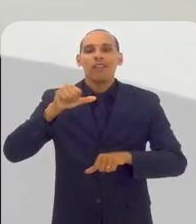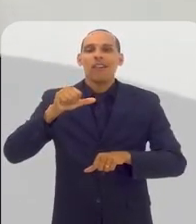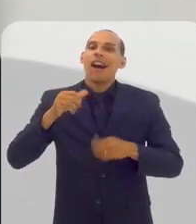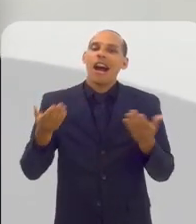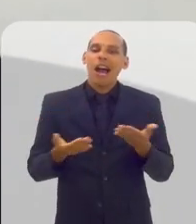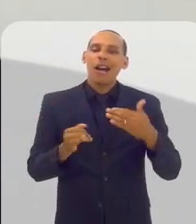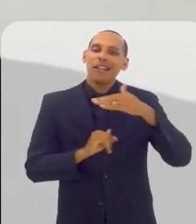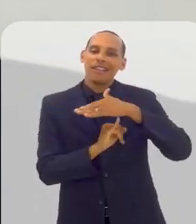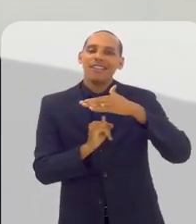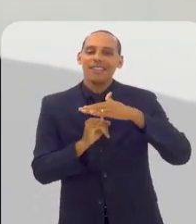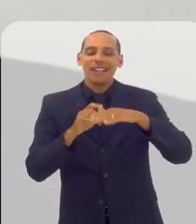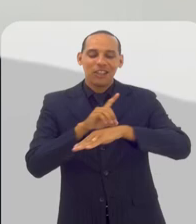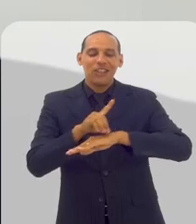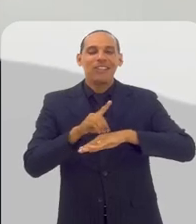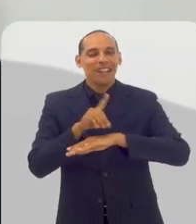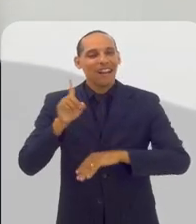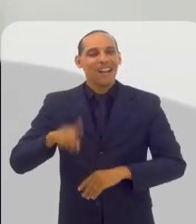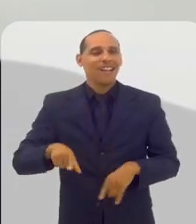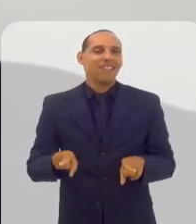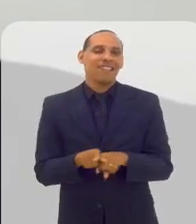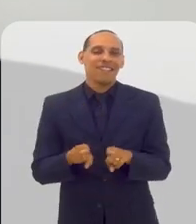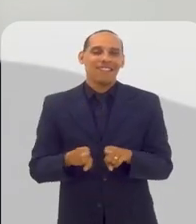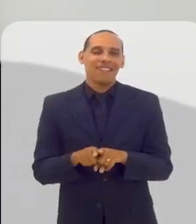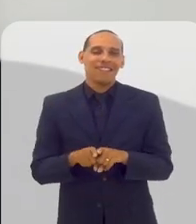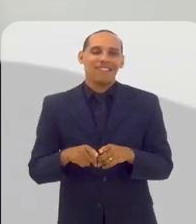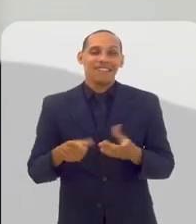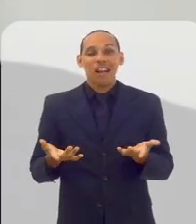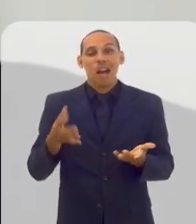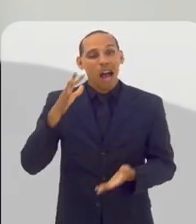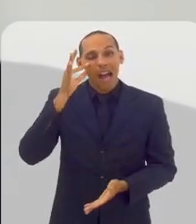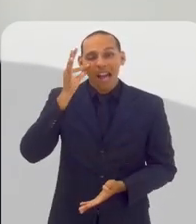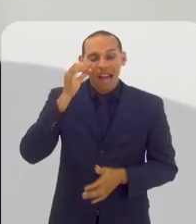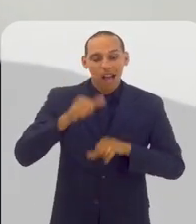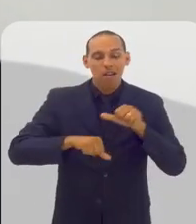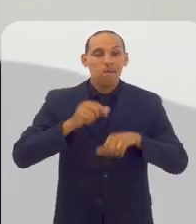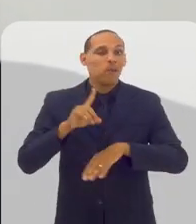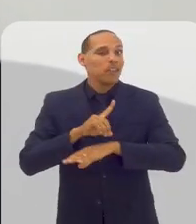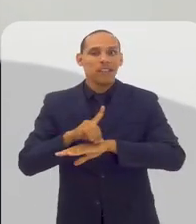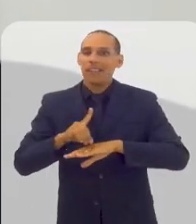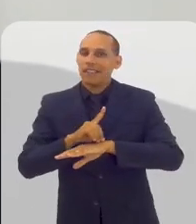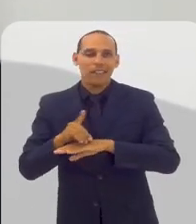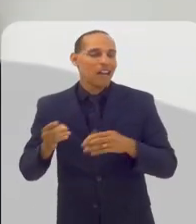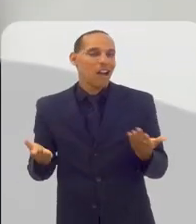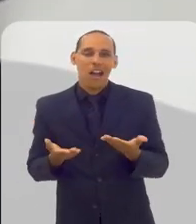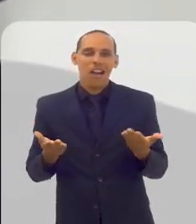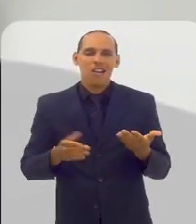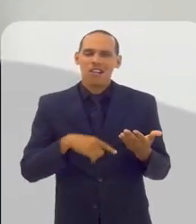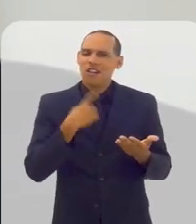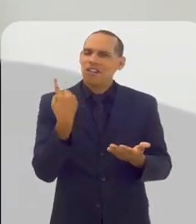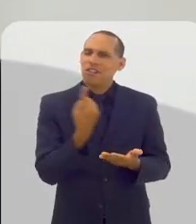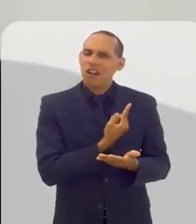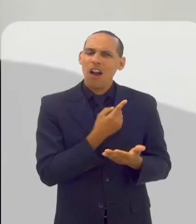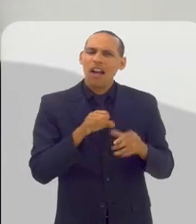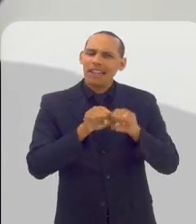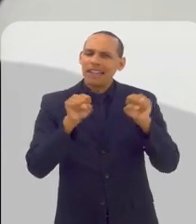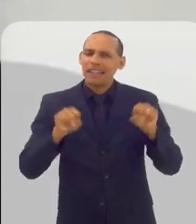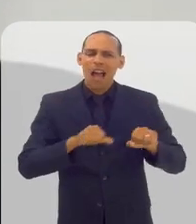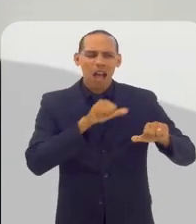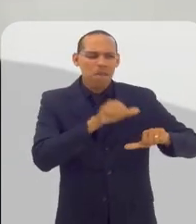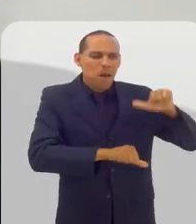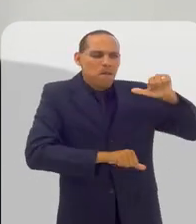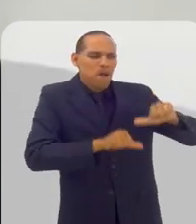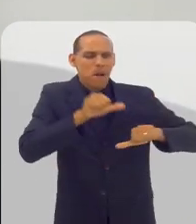a instituição numa instituição digital então que era presencial passou a ser digital